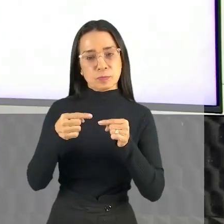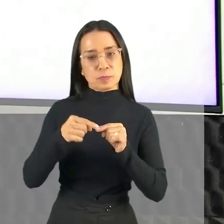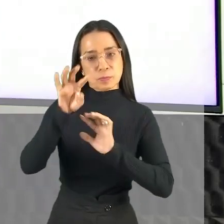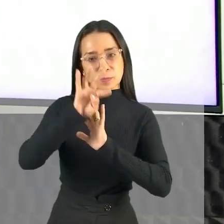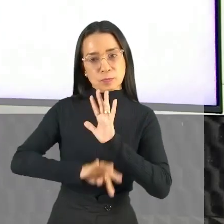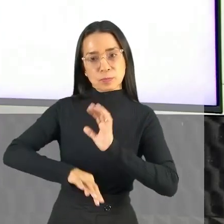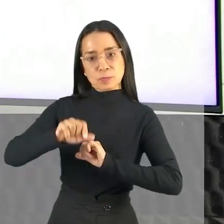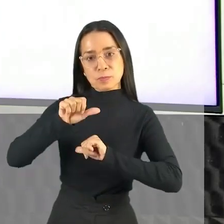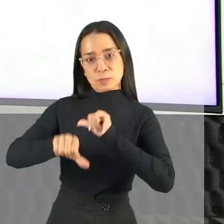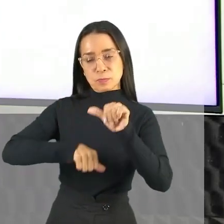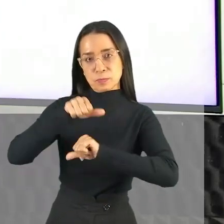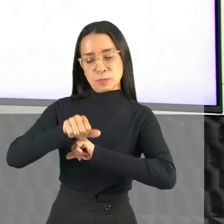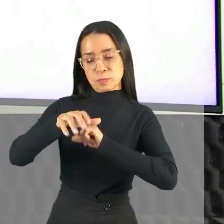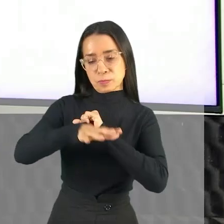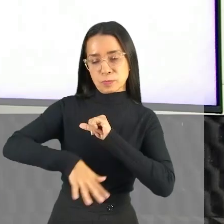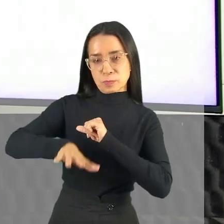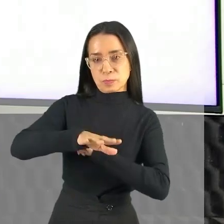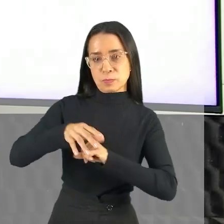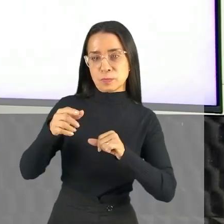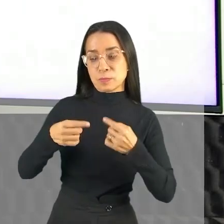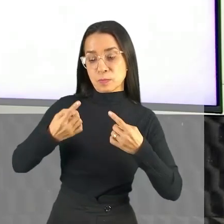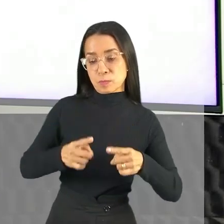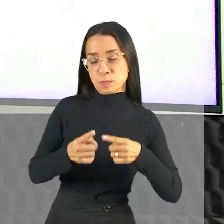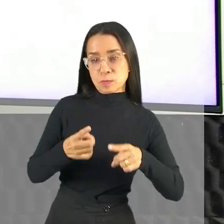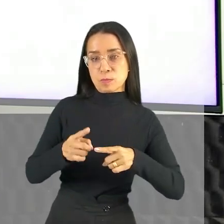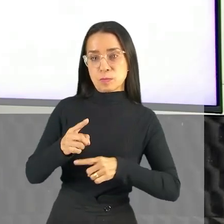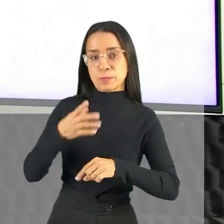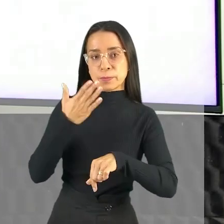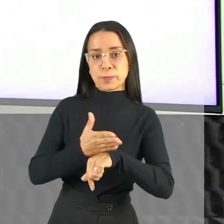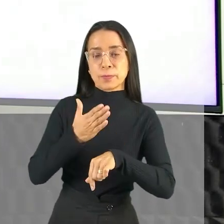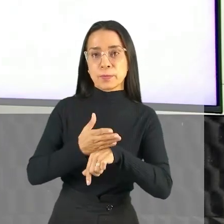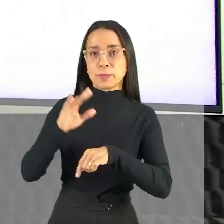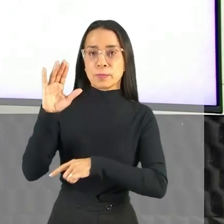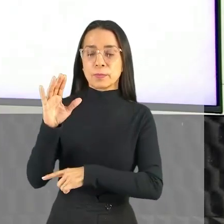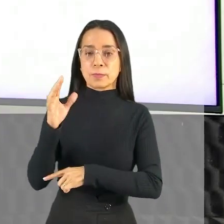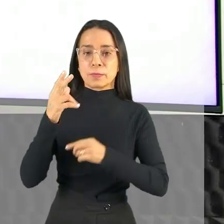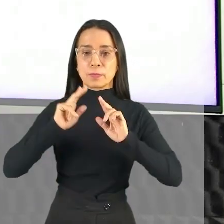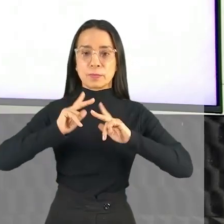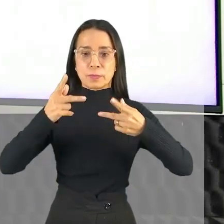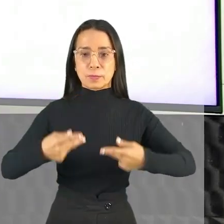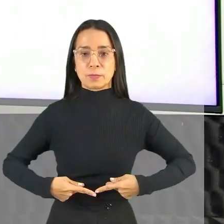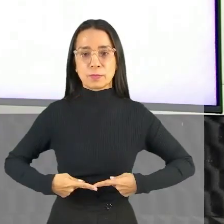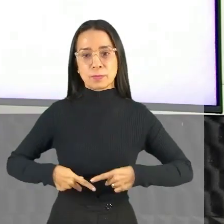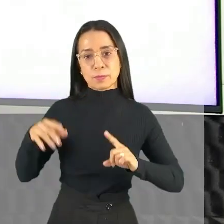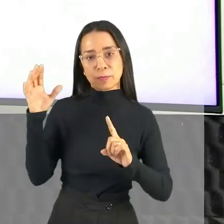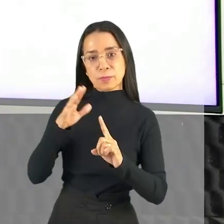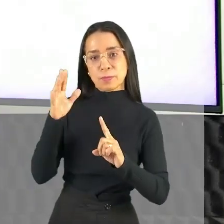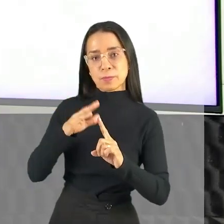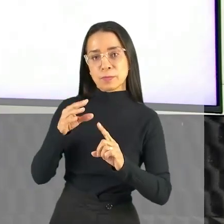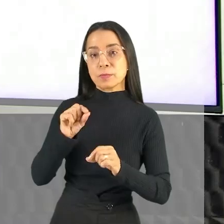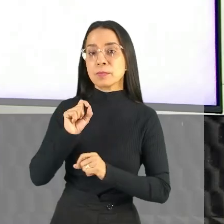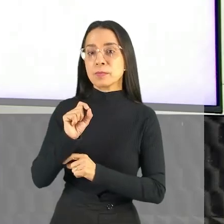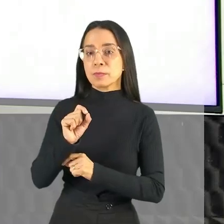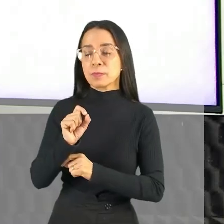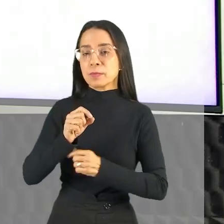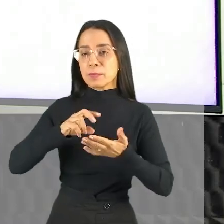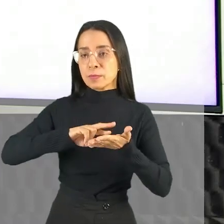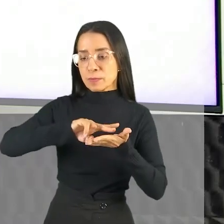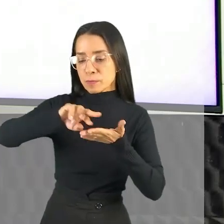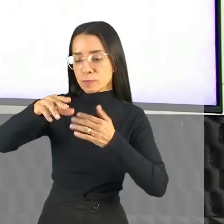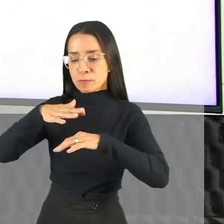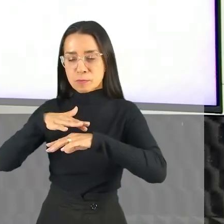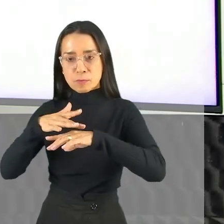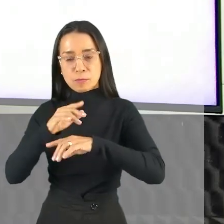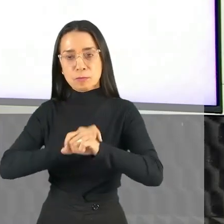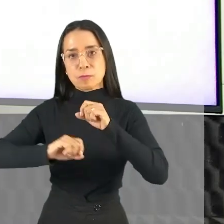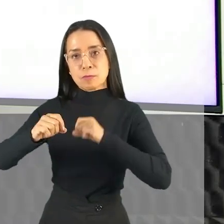alterações ambientais provocadas pela atividade humana influenciam a incidência de infecções, pois populações que vivem em